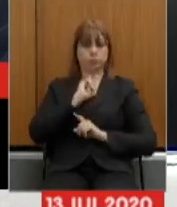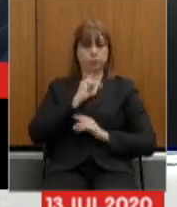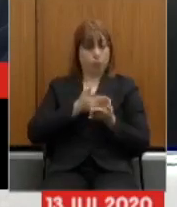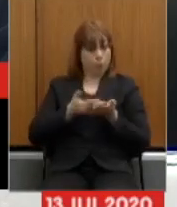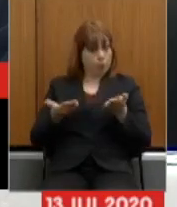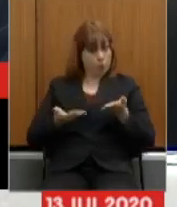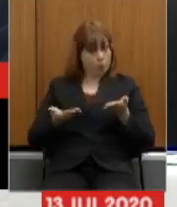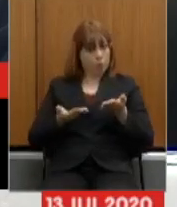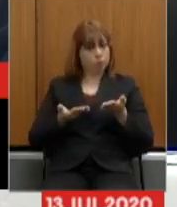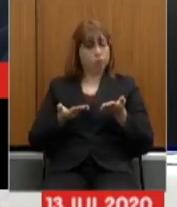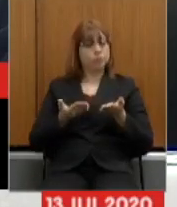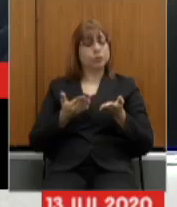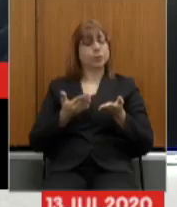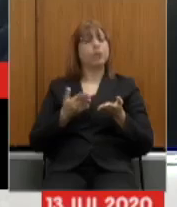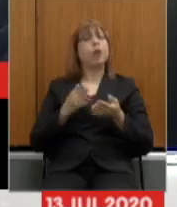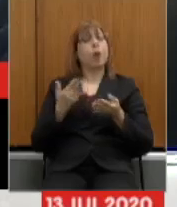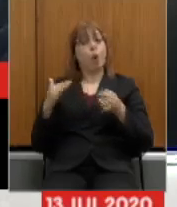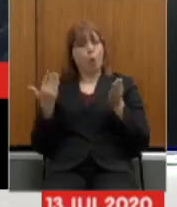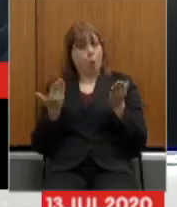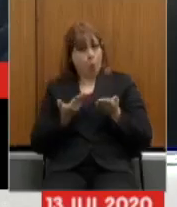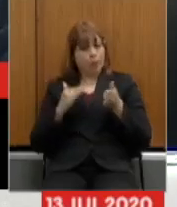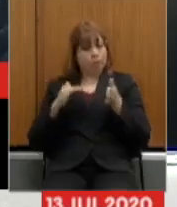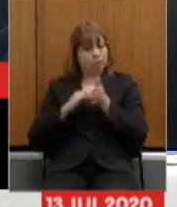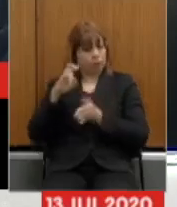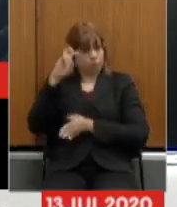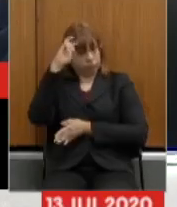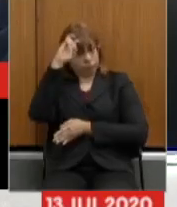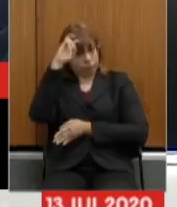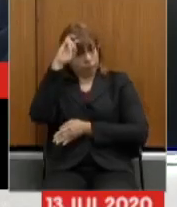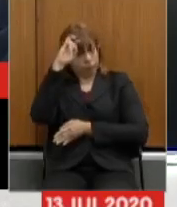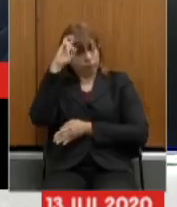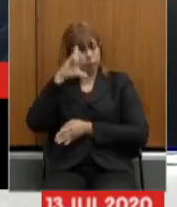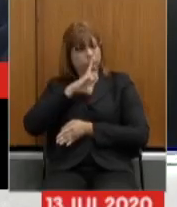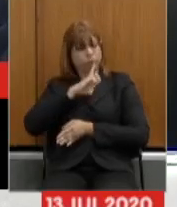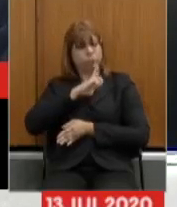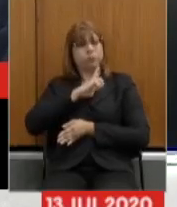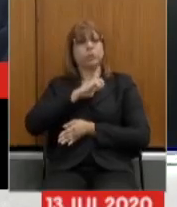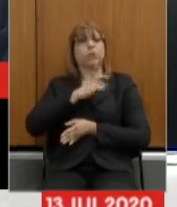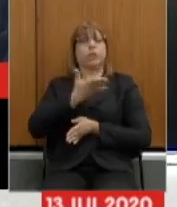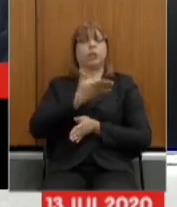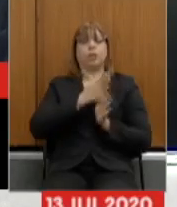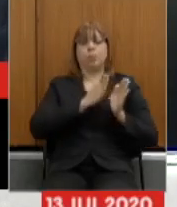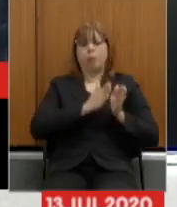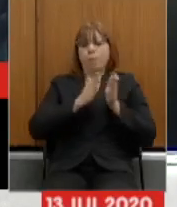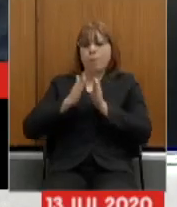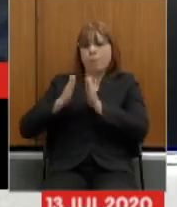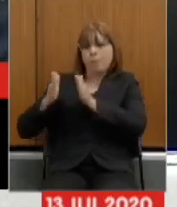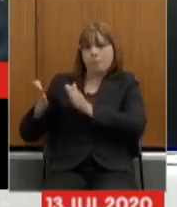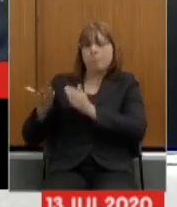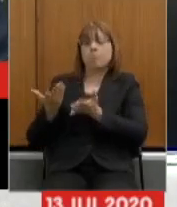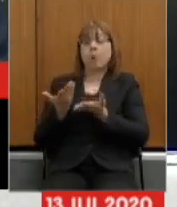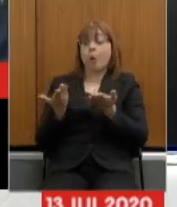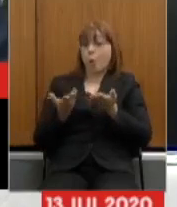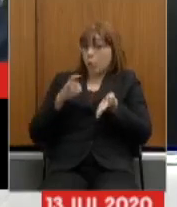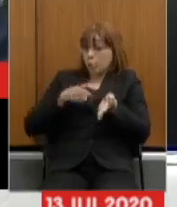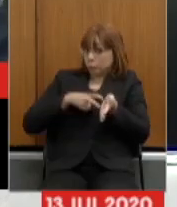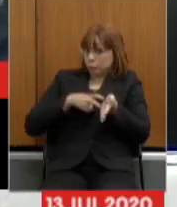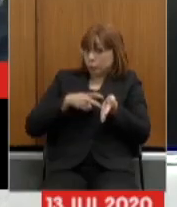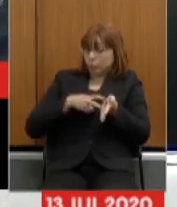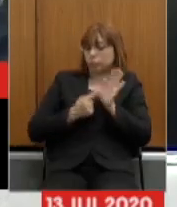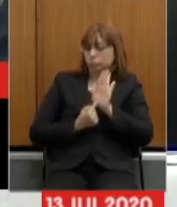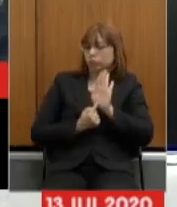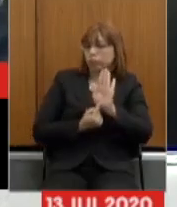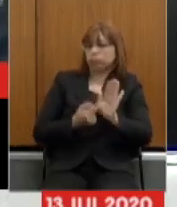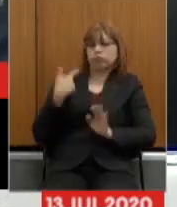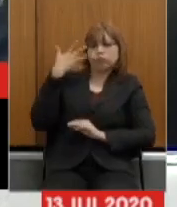acontecerá até a próxima quinta-feira, contando com diversos momentos. Nesta manhã, teremos a exposição